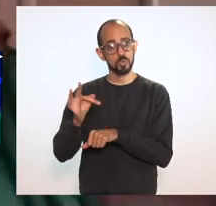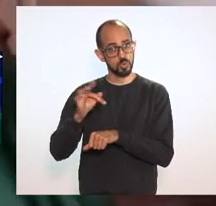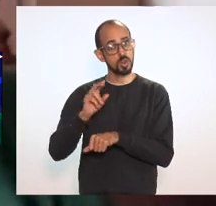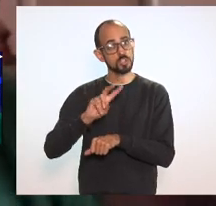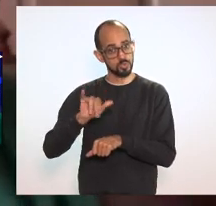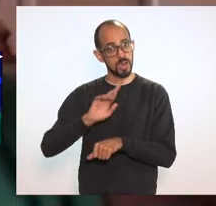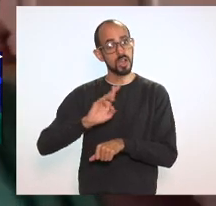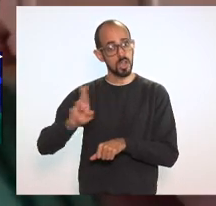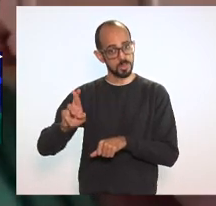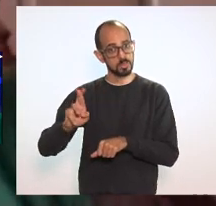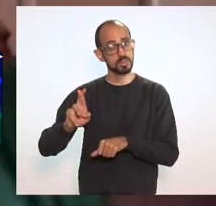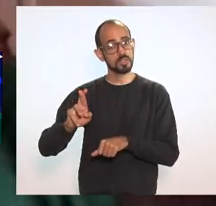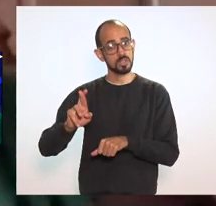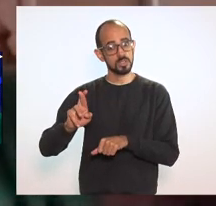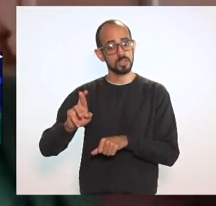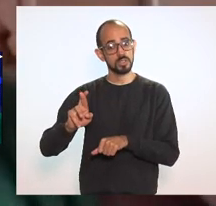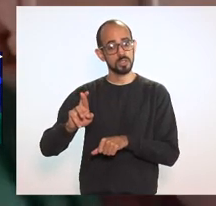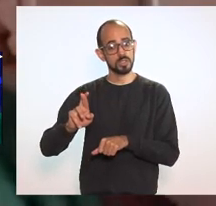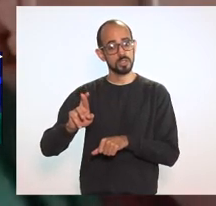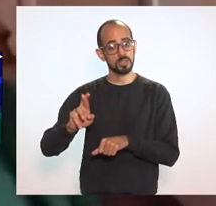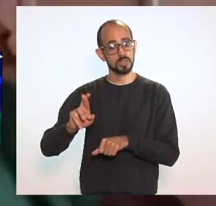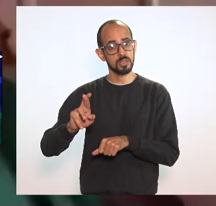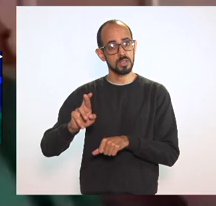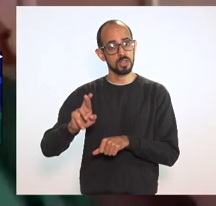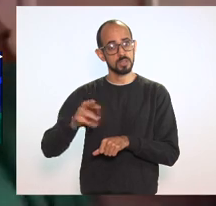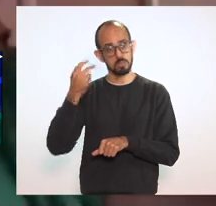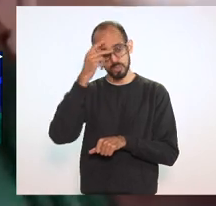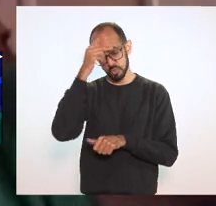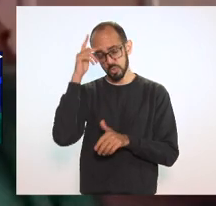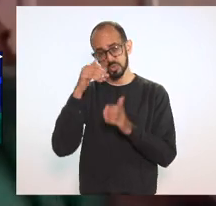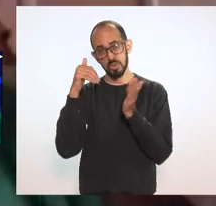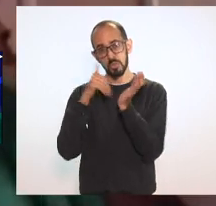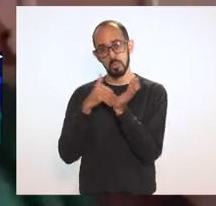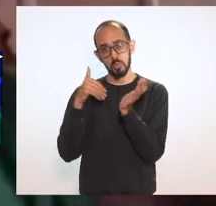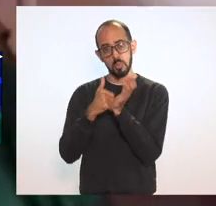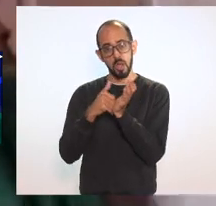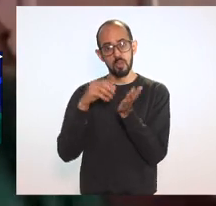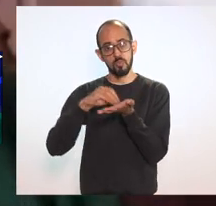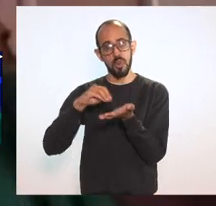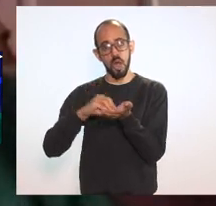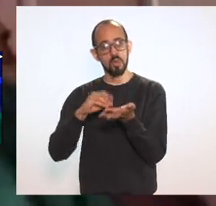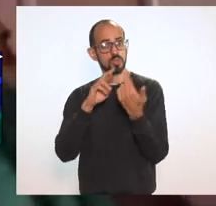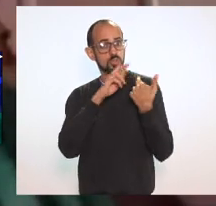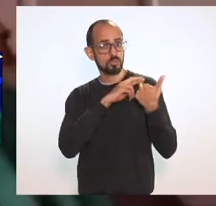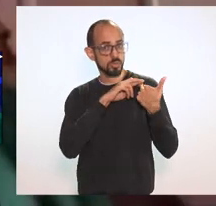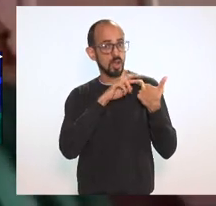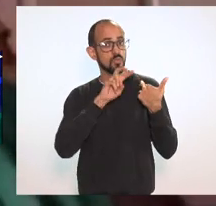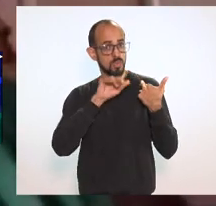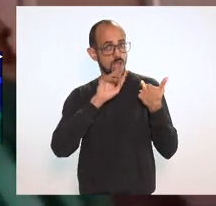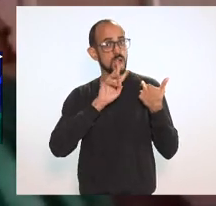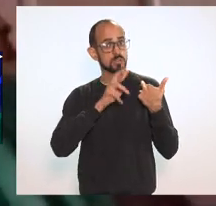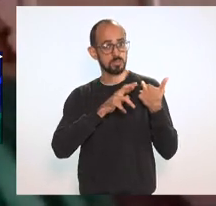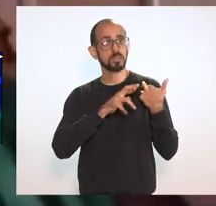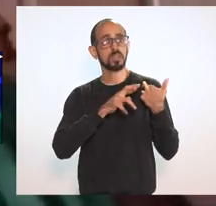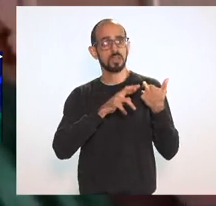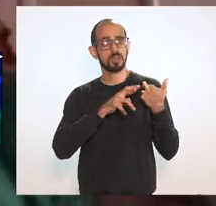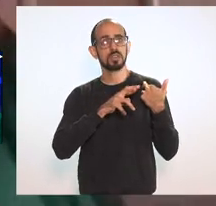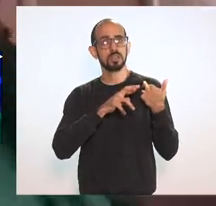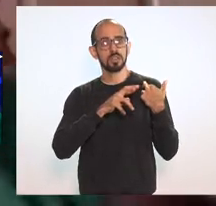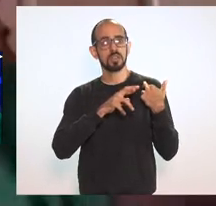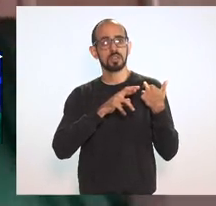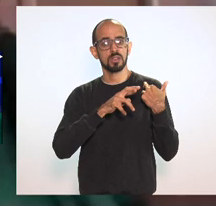pelo morticínio pela omissão pela falta de responsabilidade vou responder também